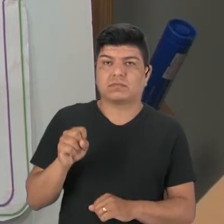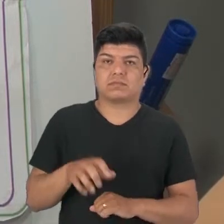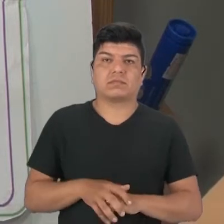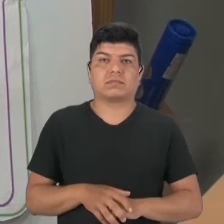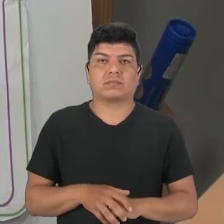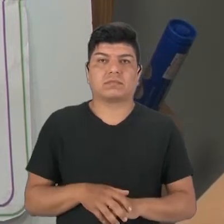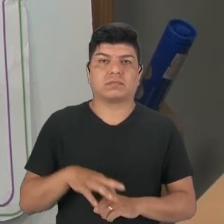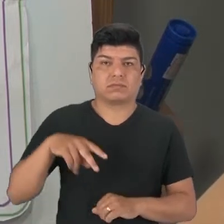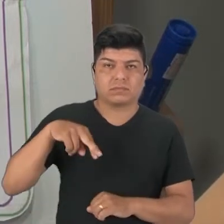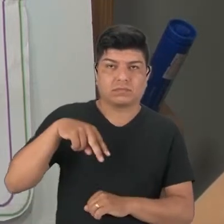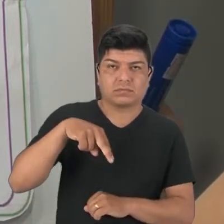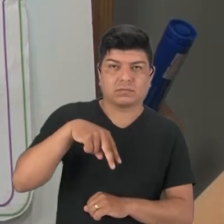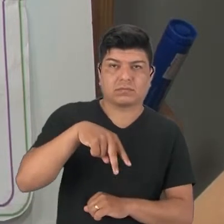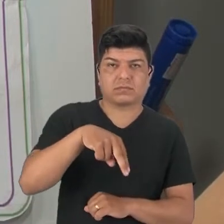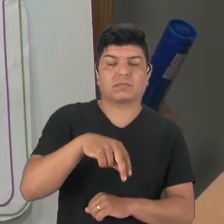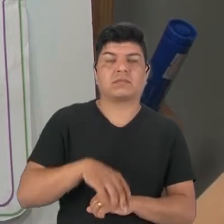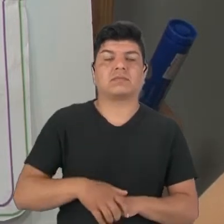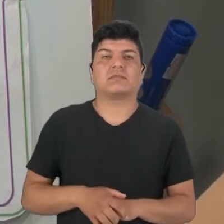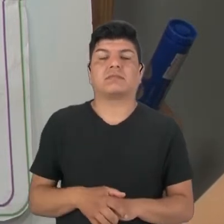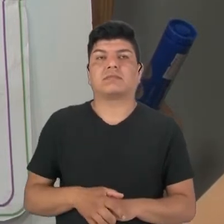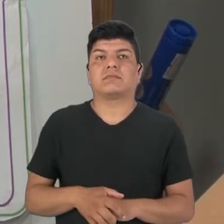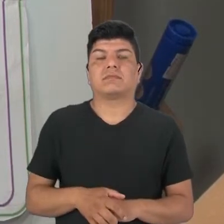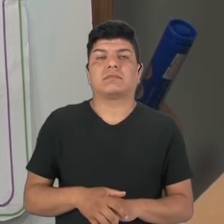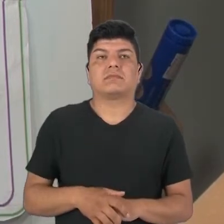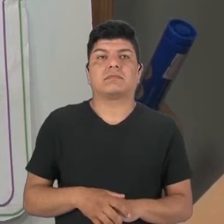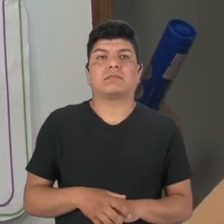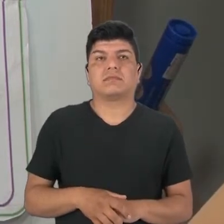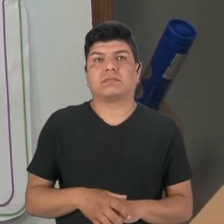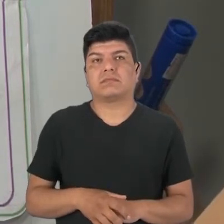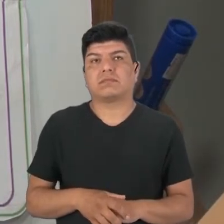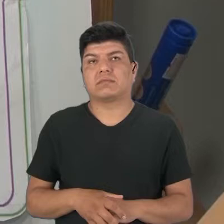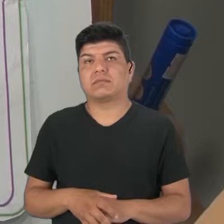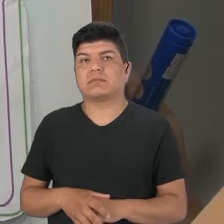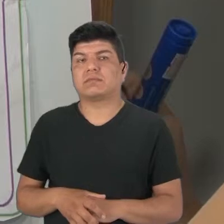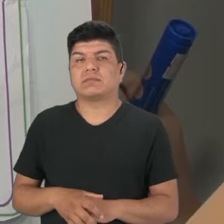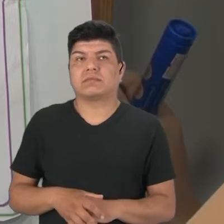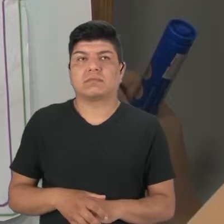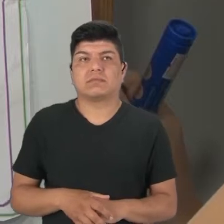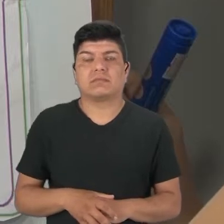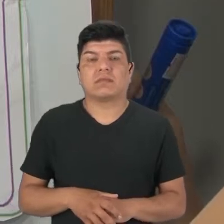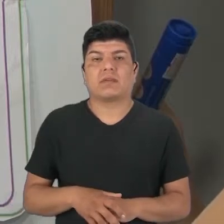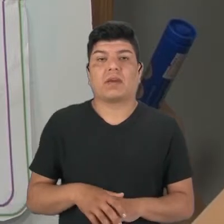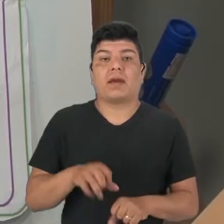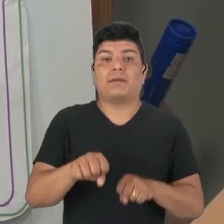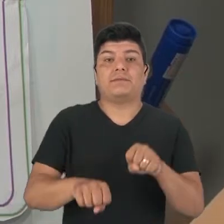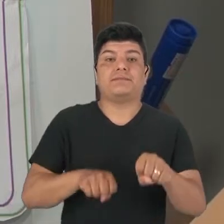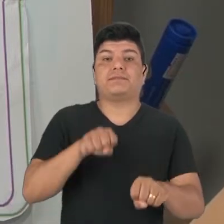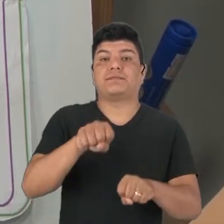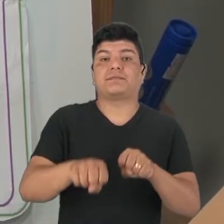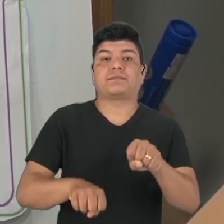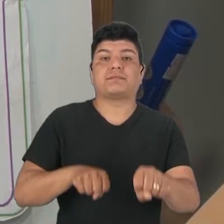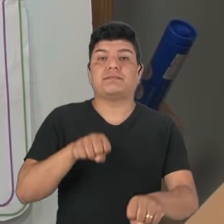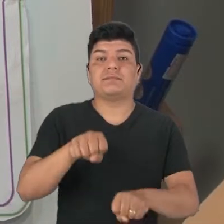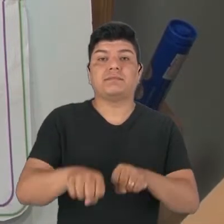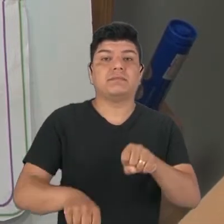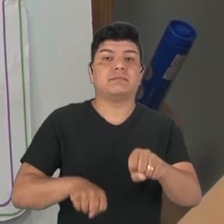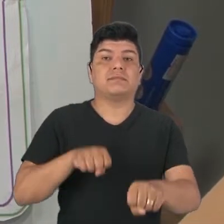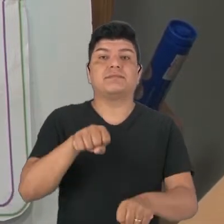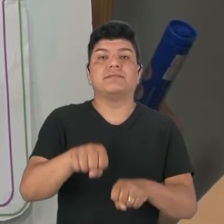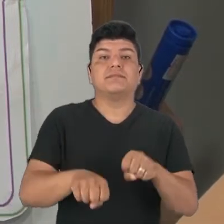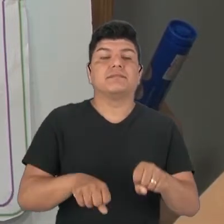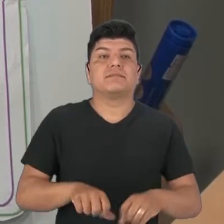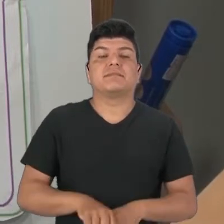8 a pé. 8 garis vão a pé. E bicicleta.